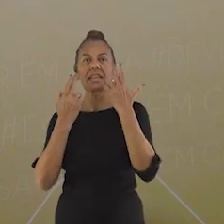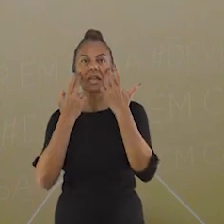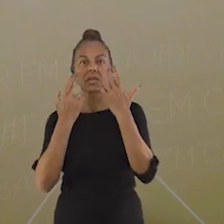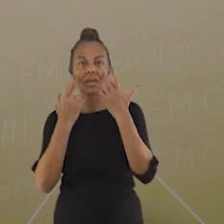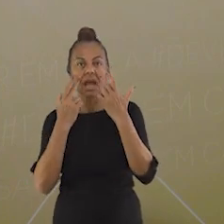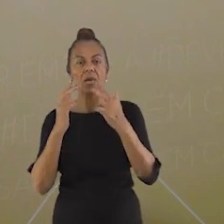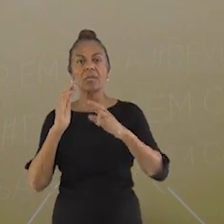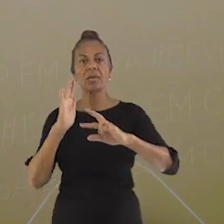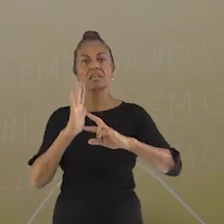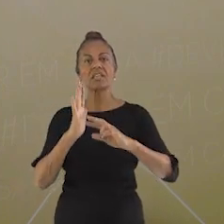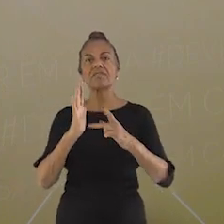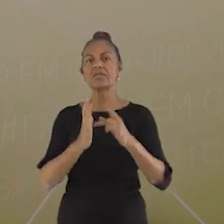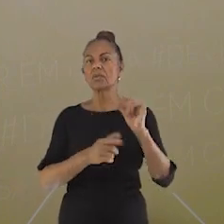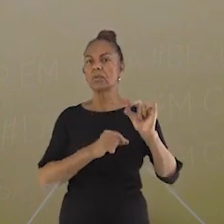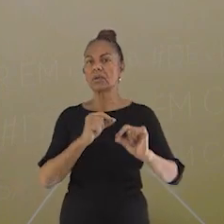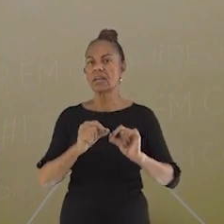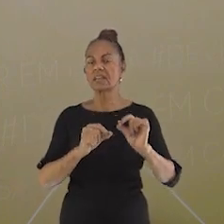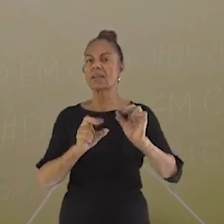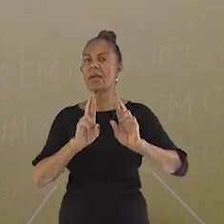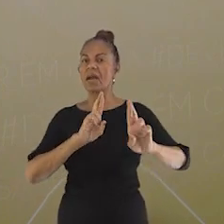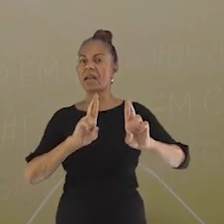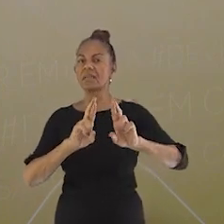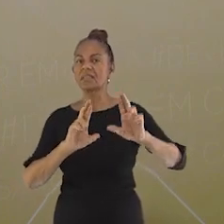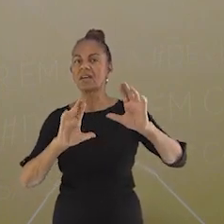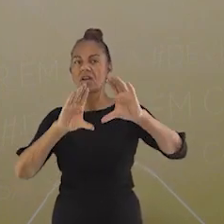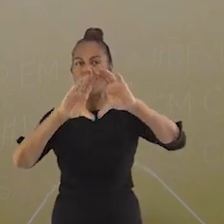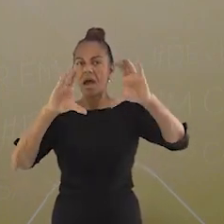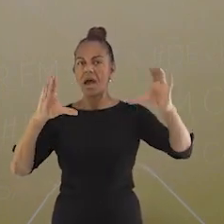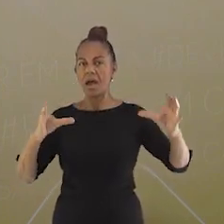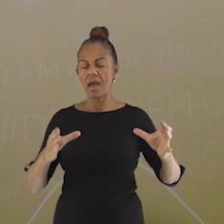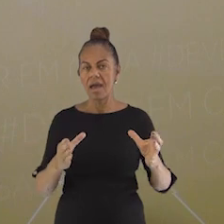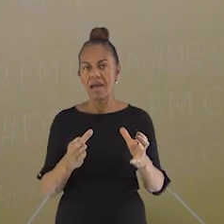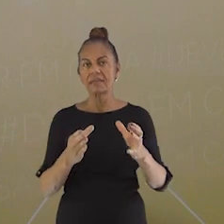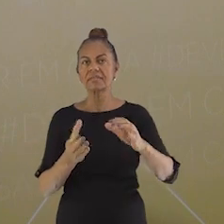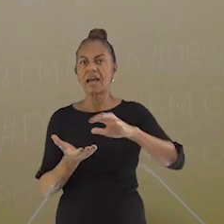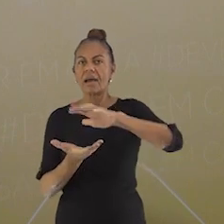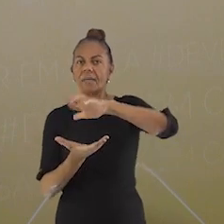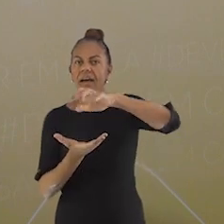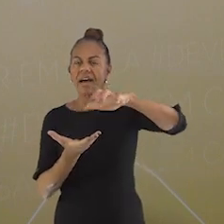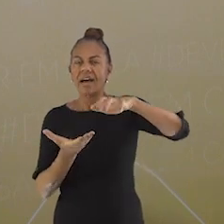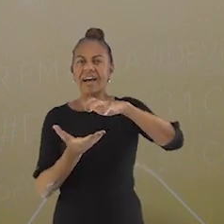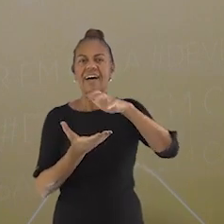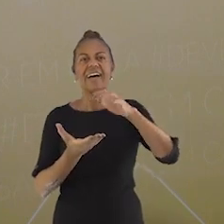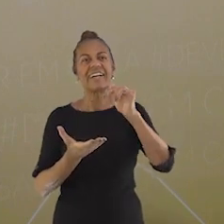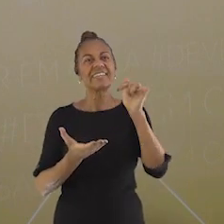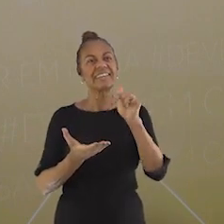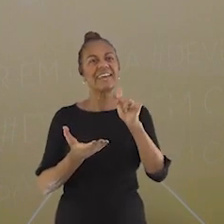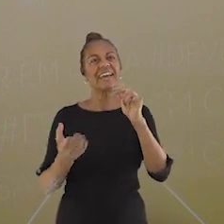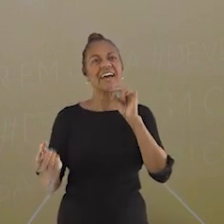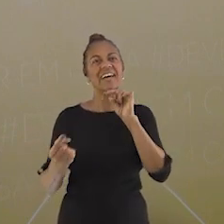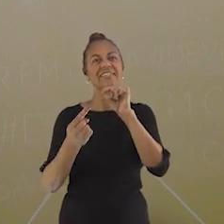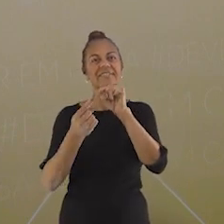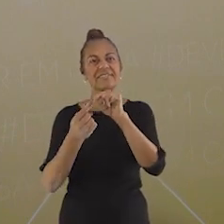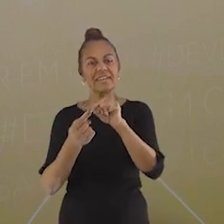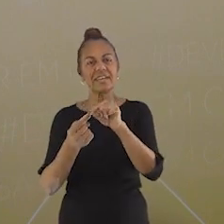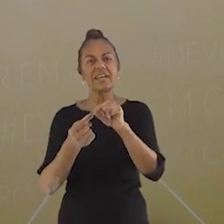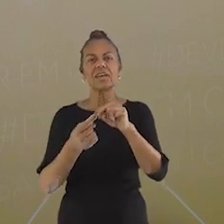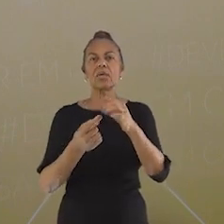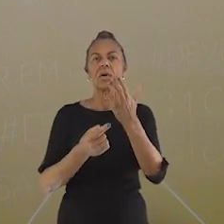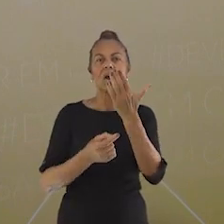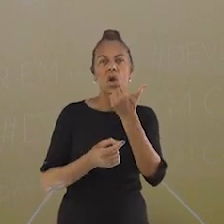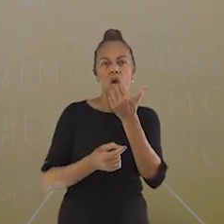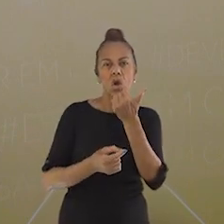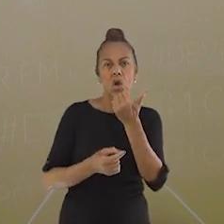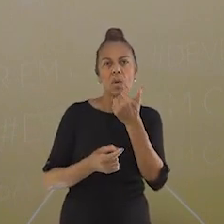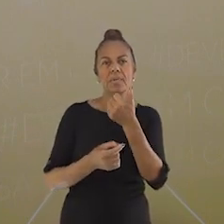à significativa relação desse ecossistema de manguezal com a culinária capixaba e com a produção da panela